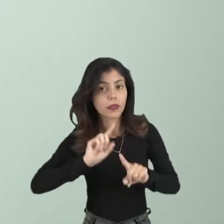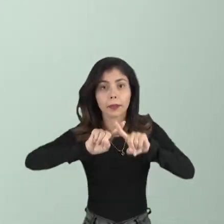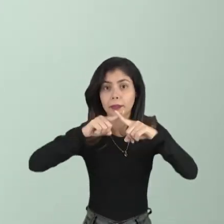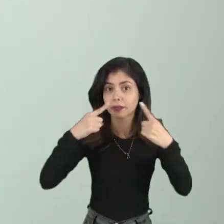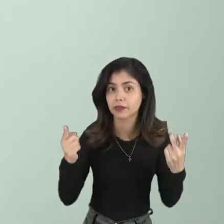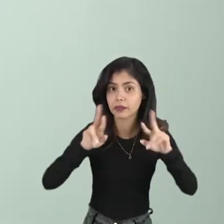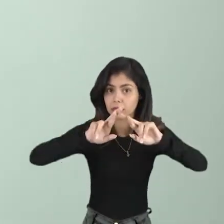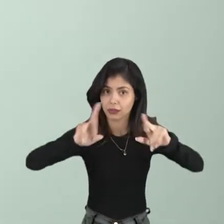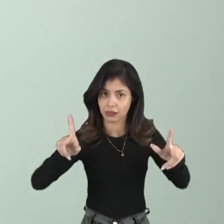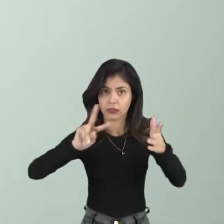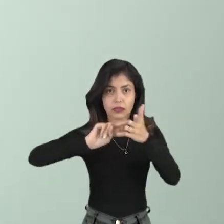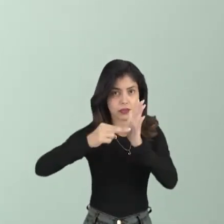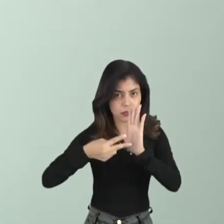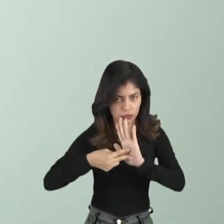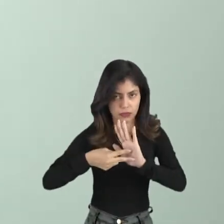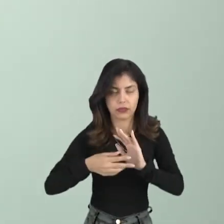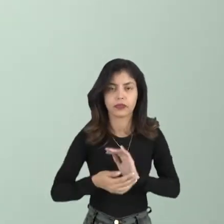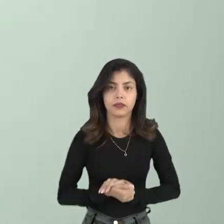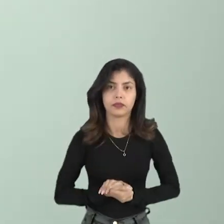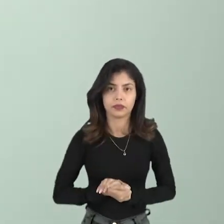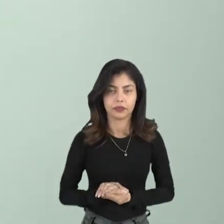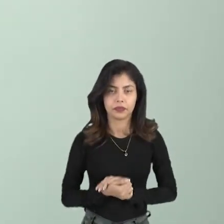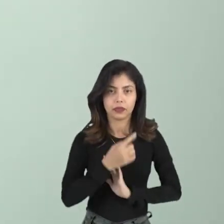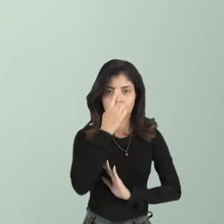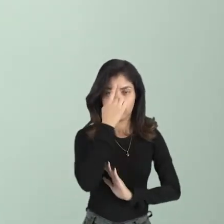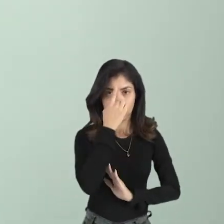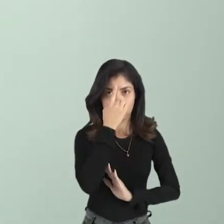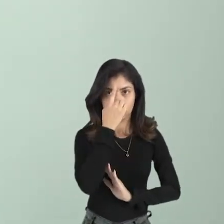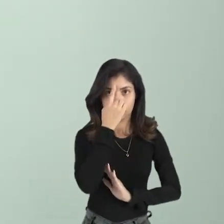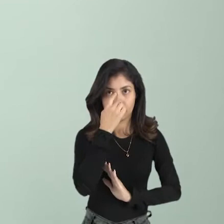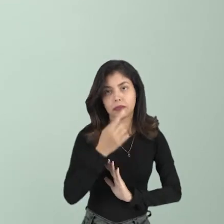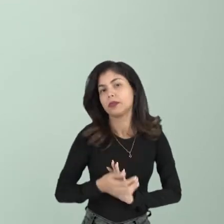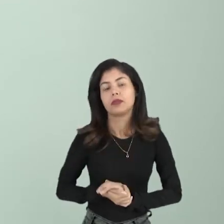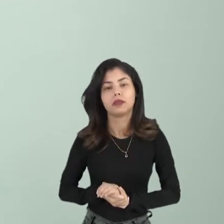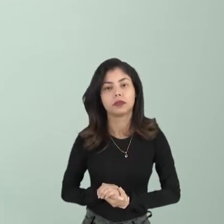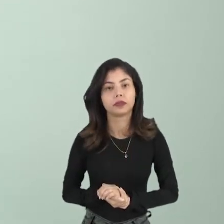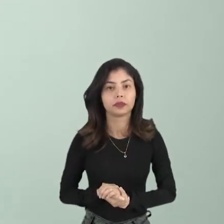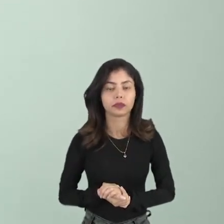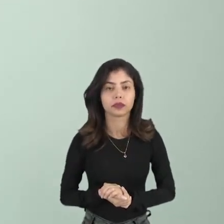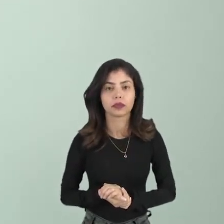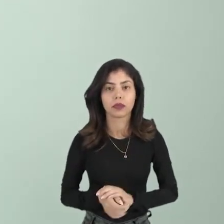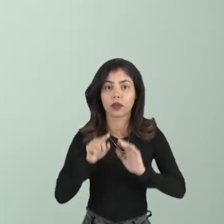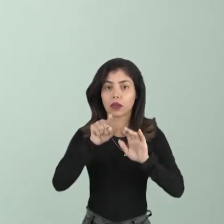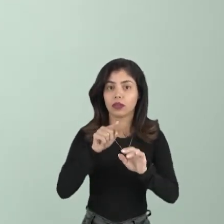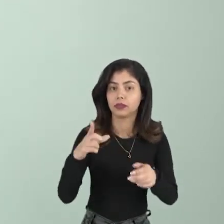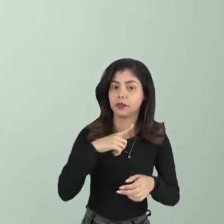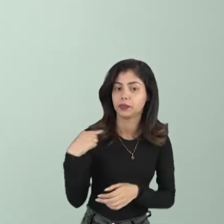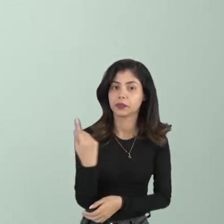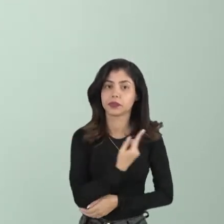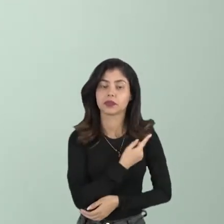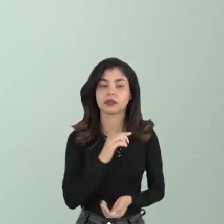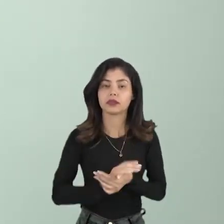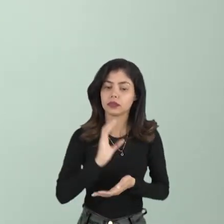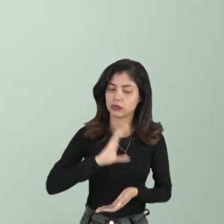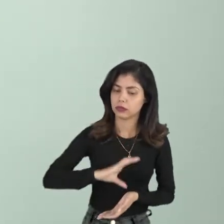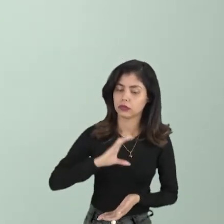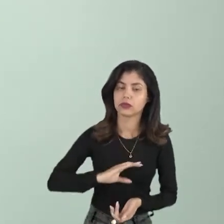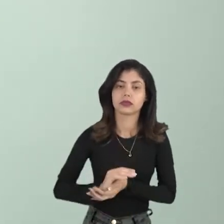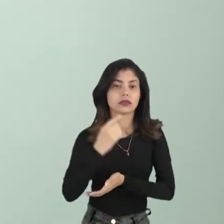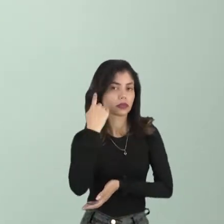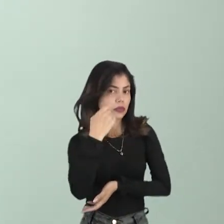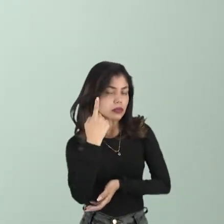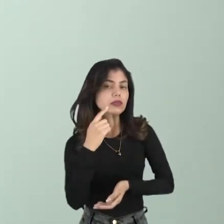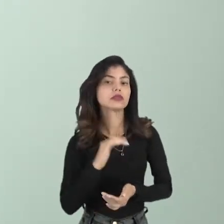português, porém têm um significado totalmente diferente, ok? Isso nós temos entre o português e